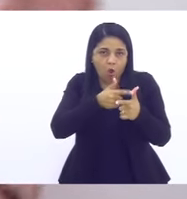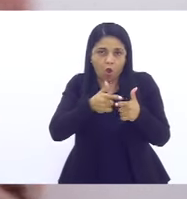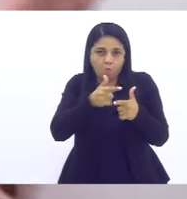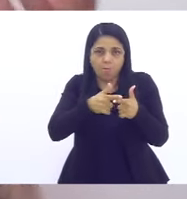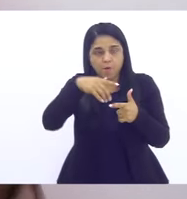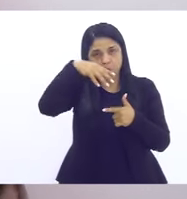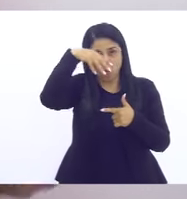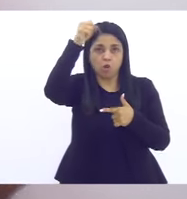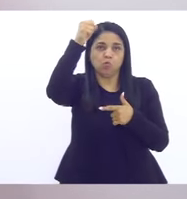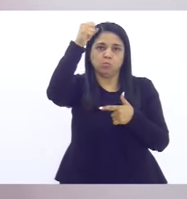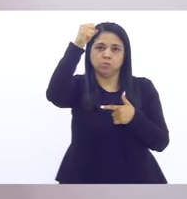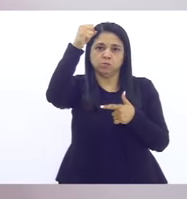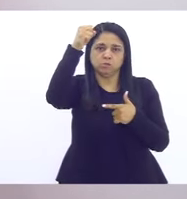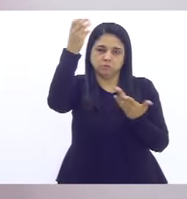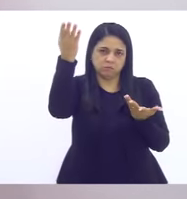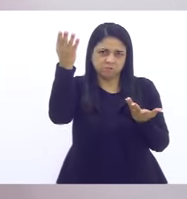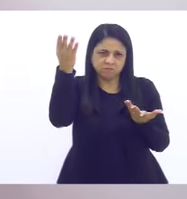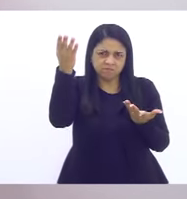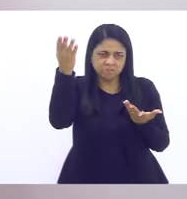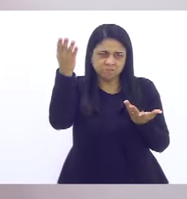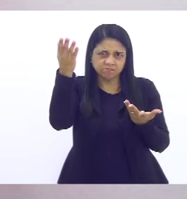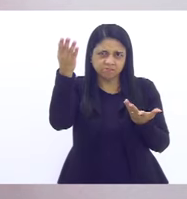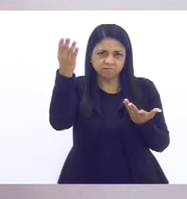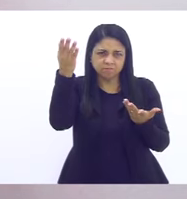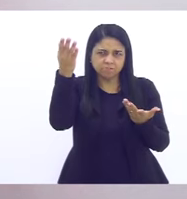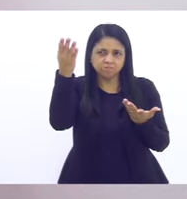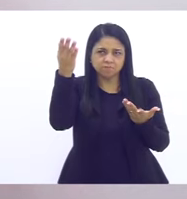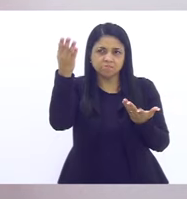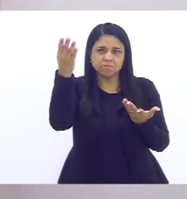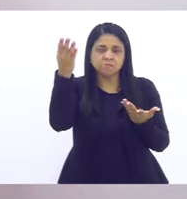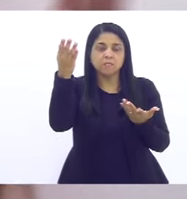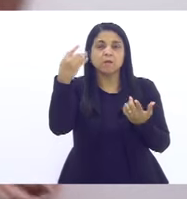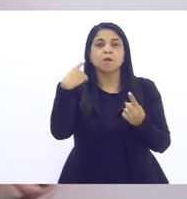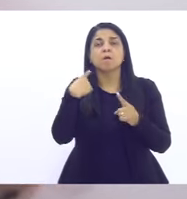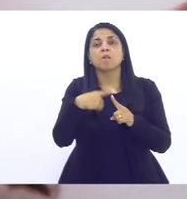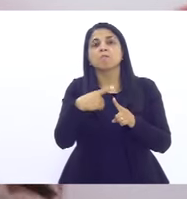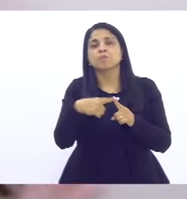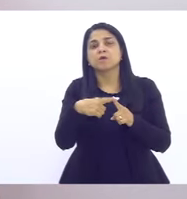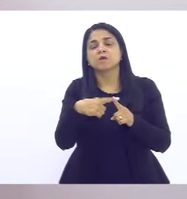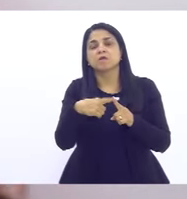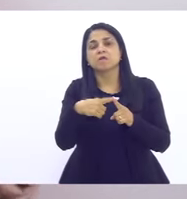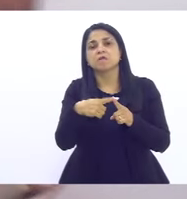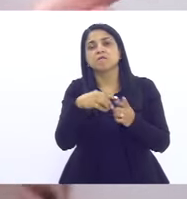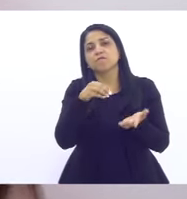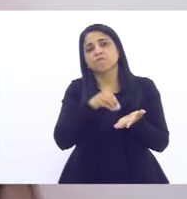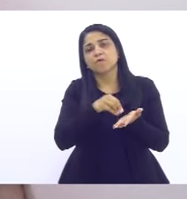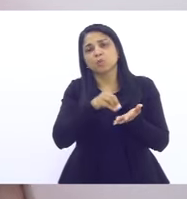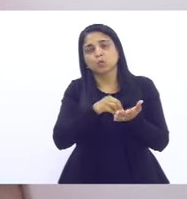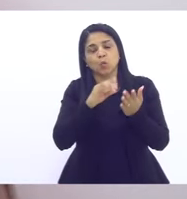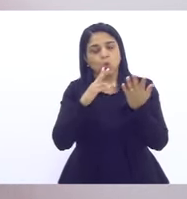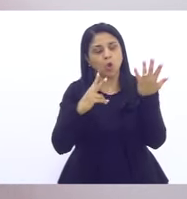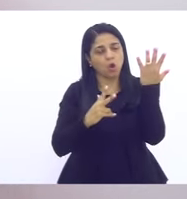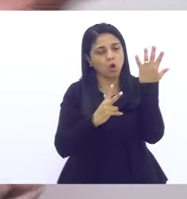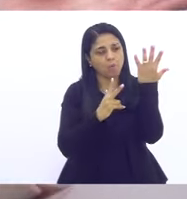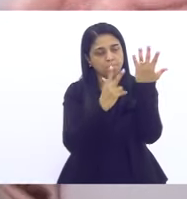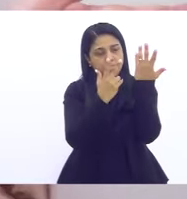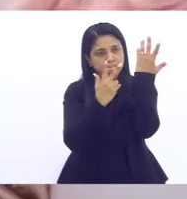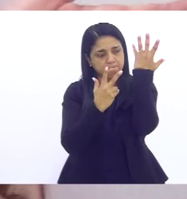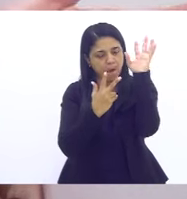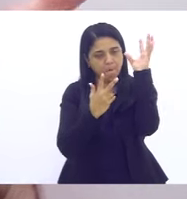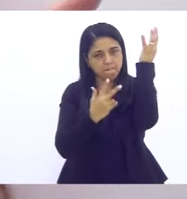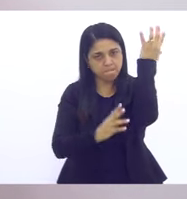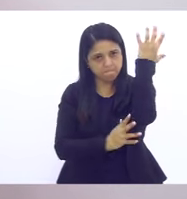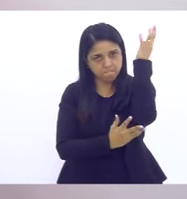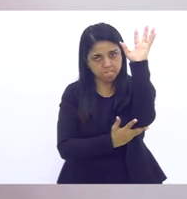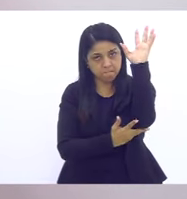de luz, né, pela falta de manutenção, e quando ele vai lá, né, e faz a